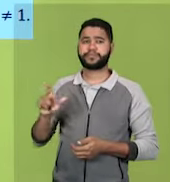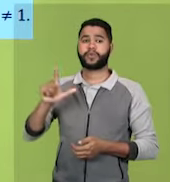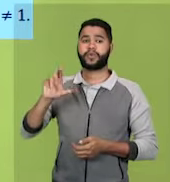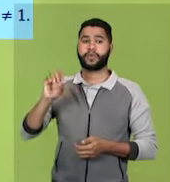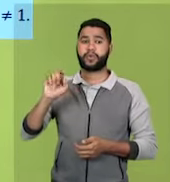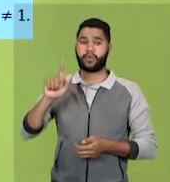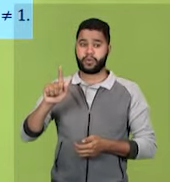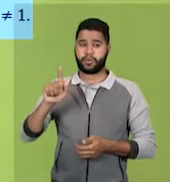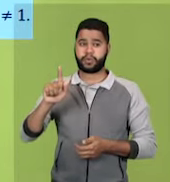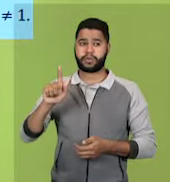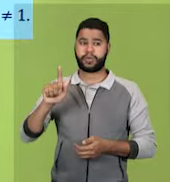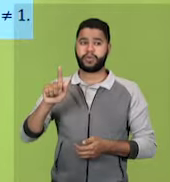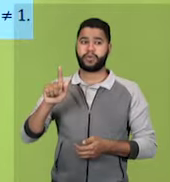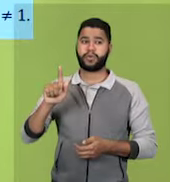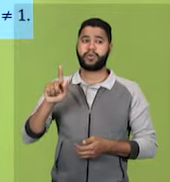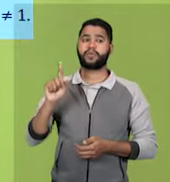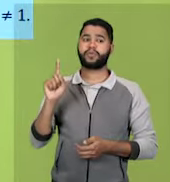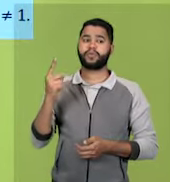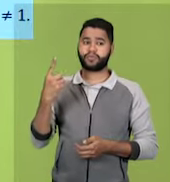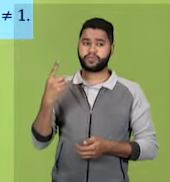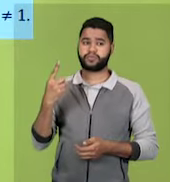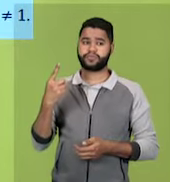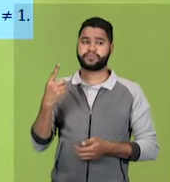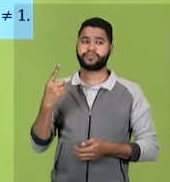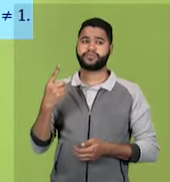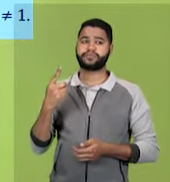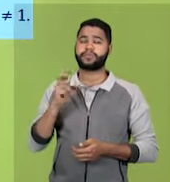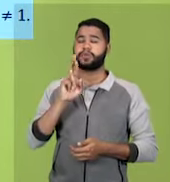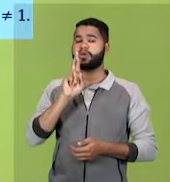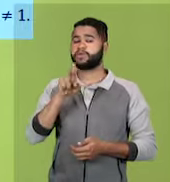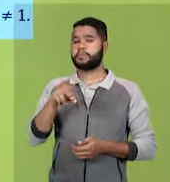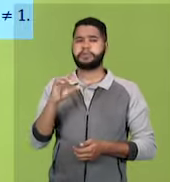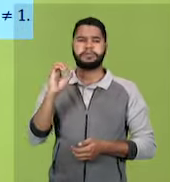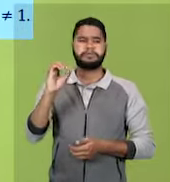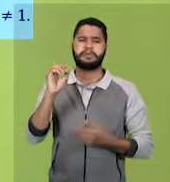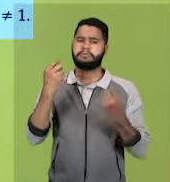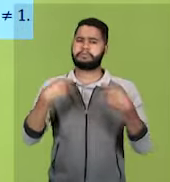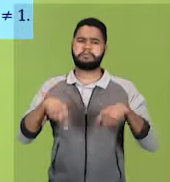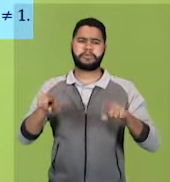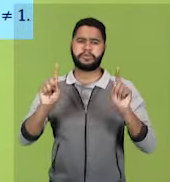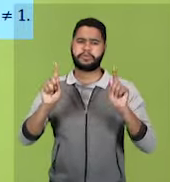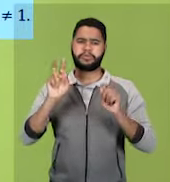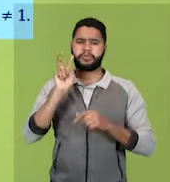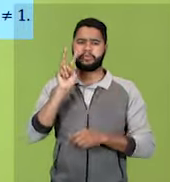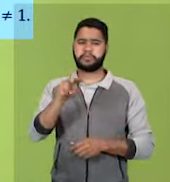Logaritmo 1, logaritmando 1, resultado 0. Nem precisa de olhar a base, ó.